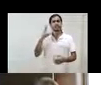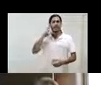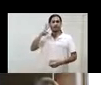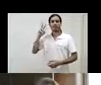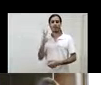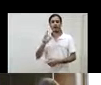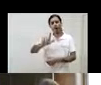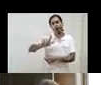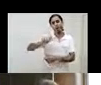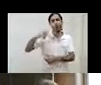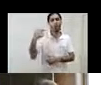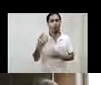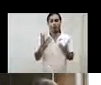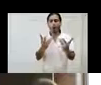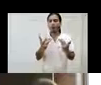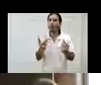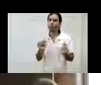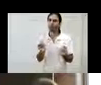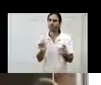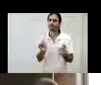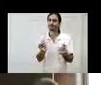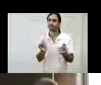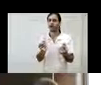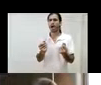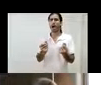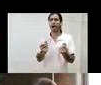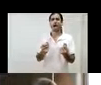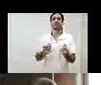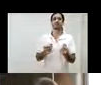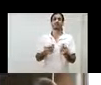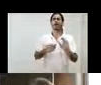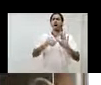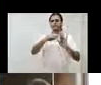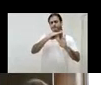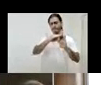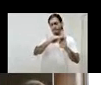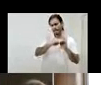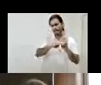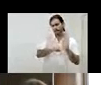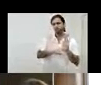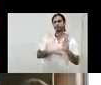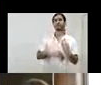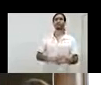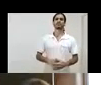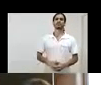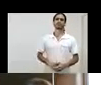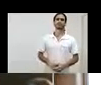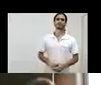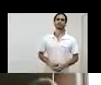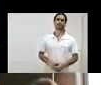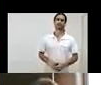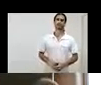outra, ou dar uma outra qualidade aos dados. Então essa dualidade, ela pode ao mesmo tempo ser